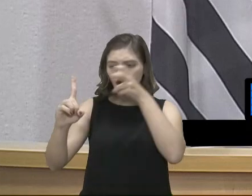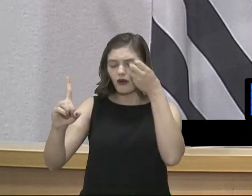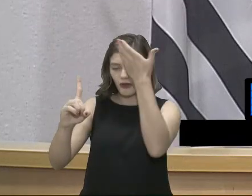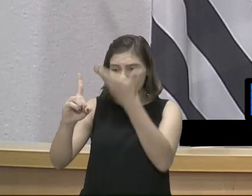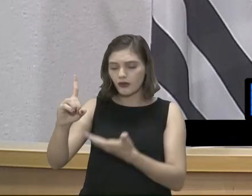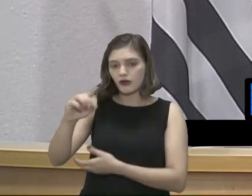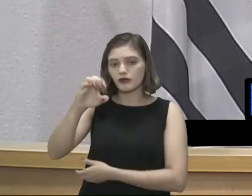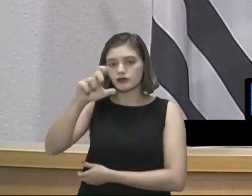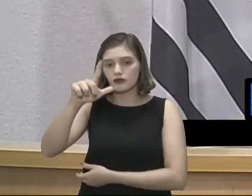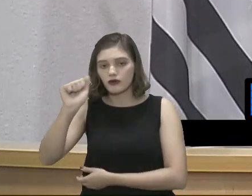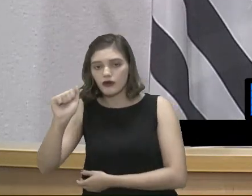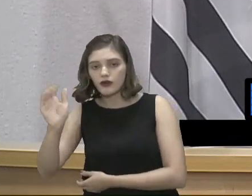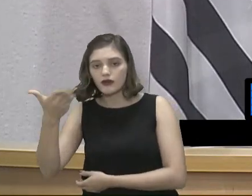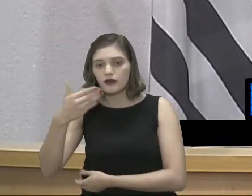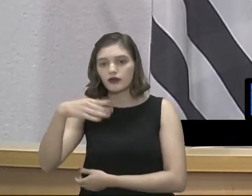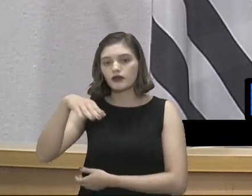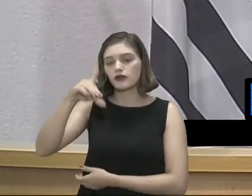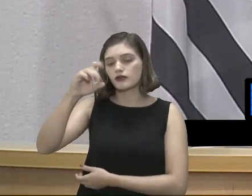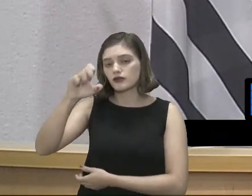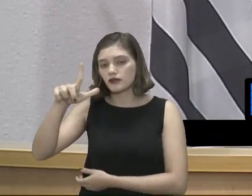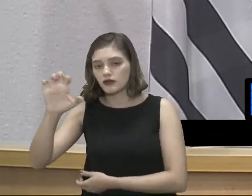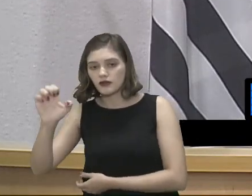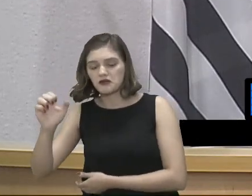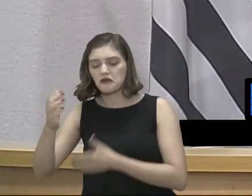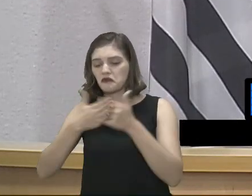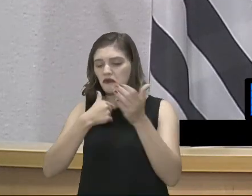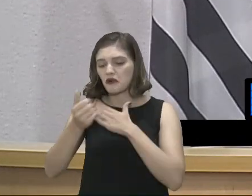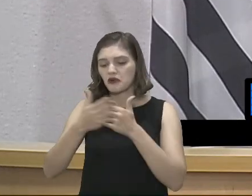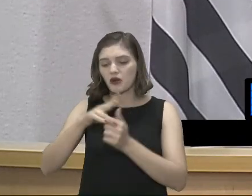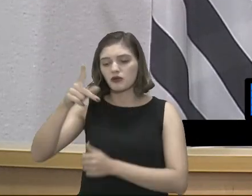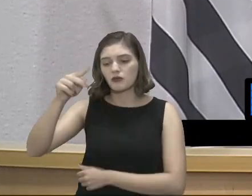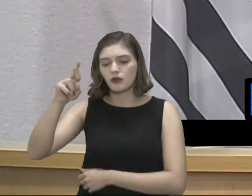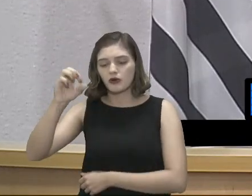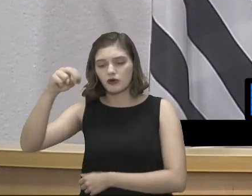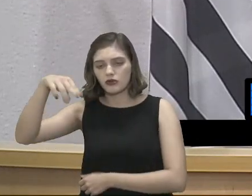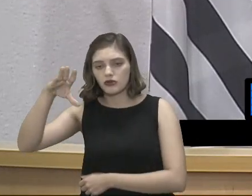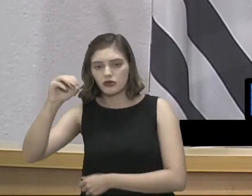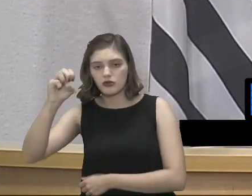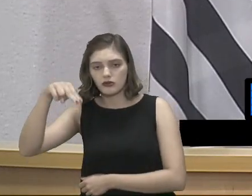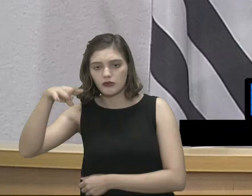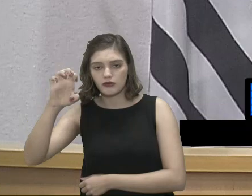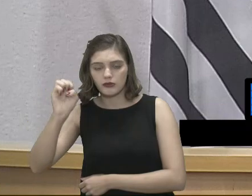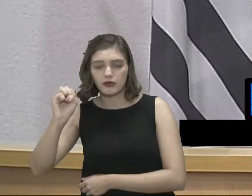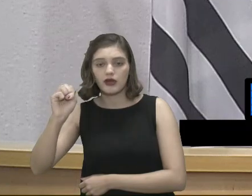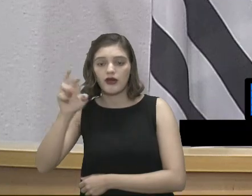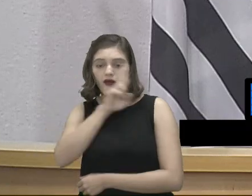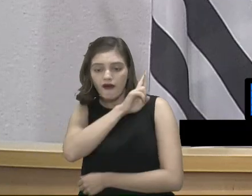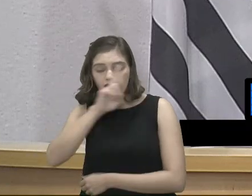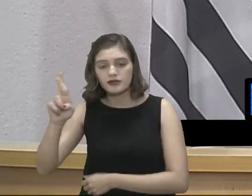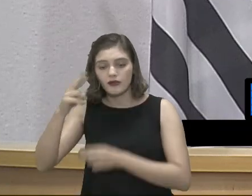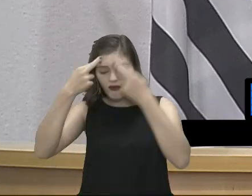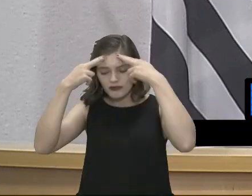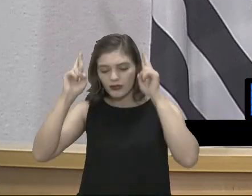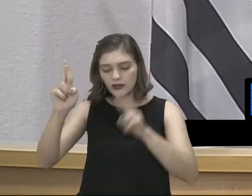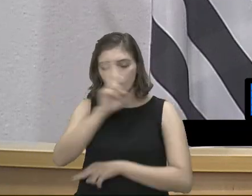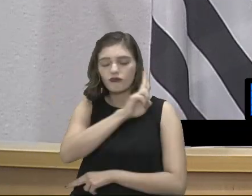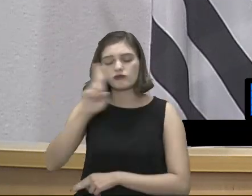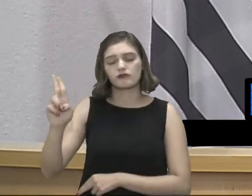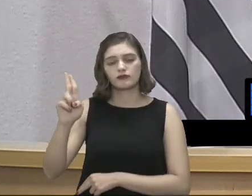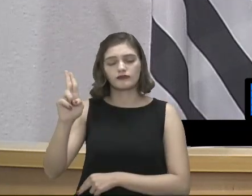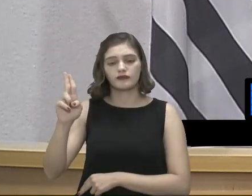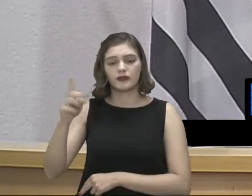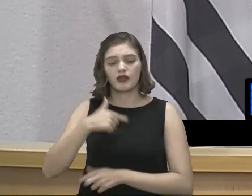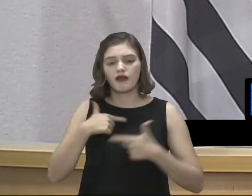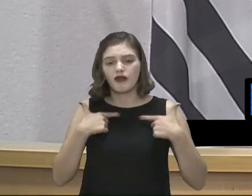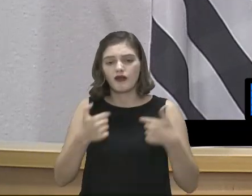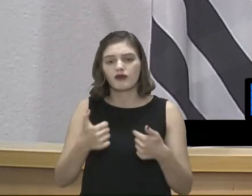ela, dela, sou ele, dele ou qualquer outro pronome, né? Por respeitar um nome e um pronome. Essa é a